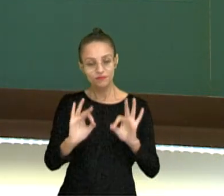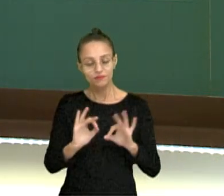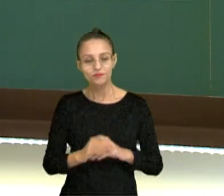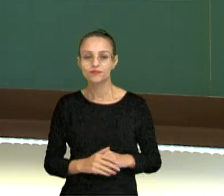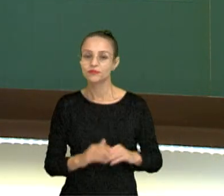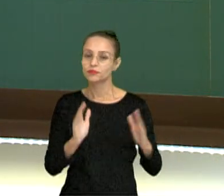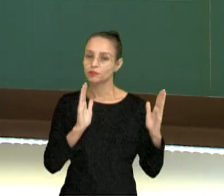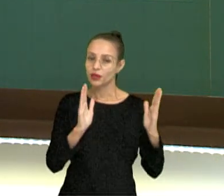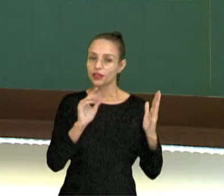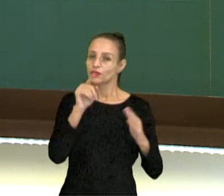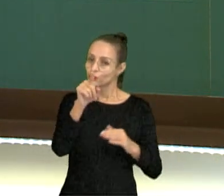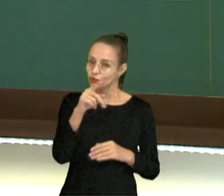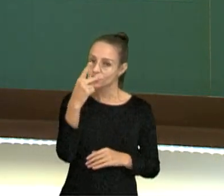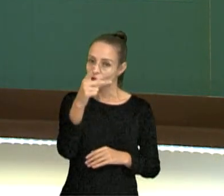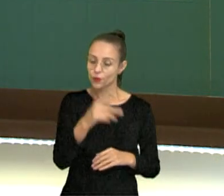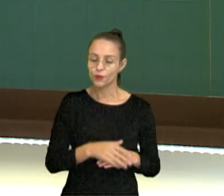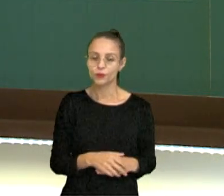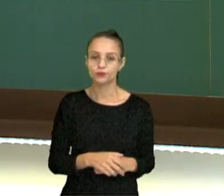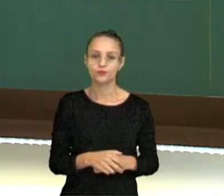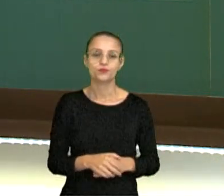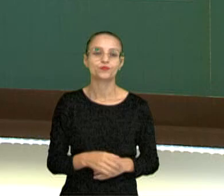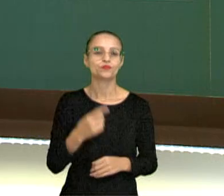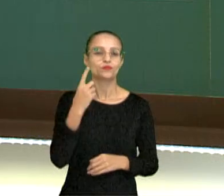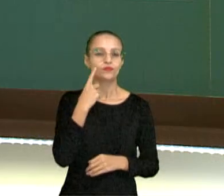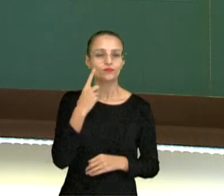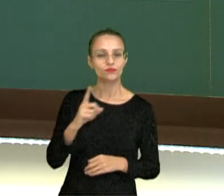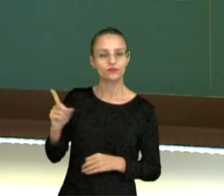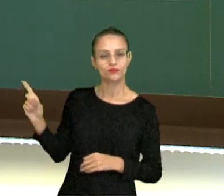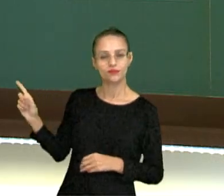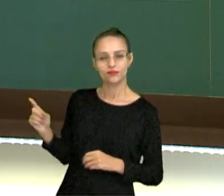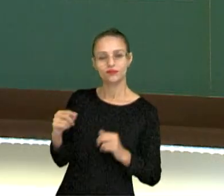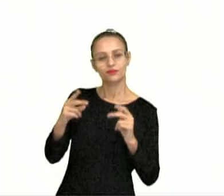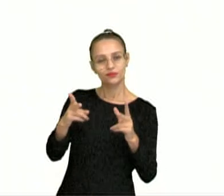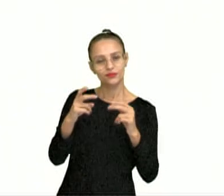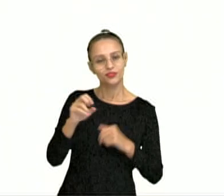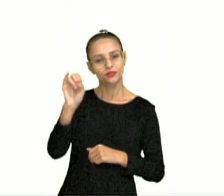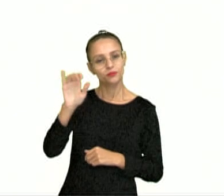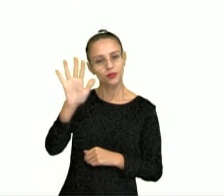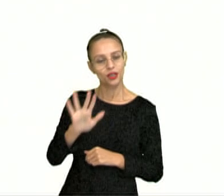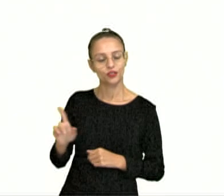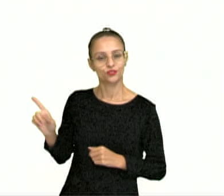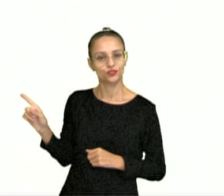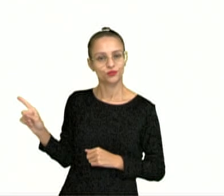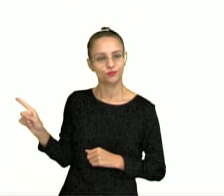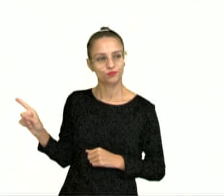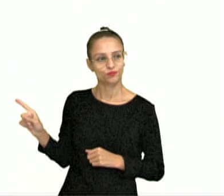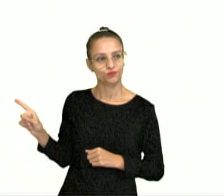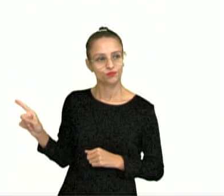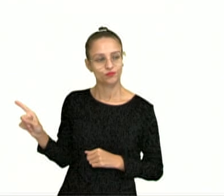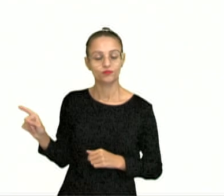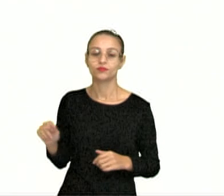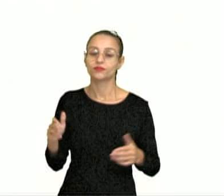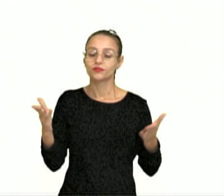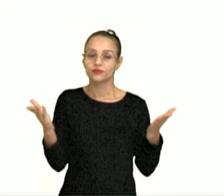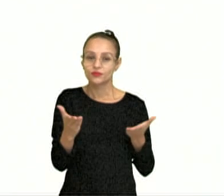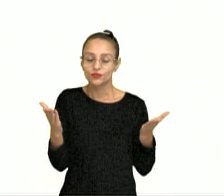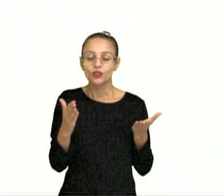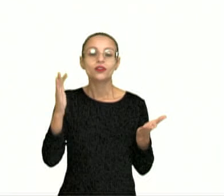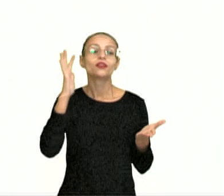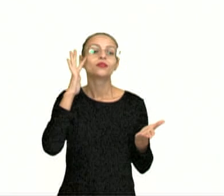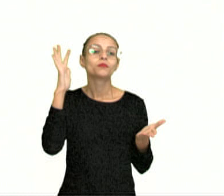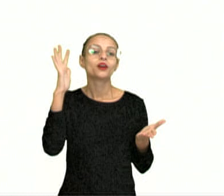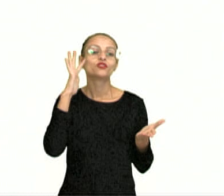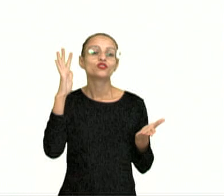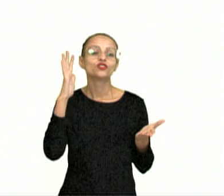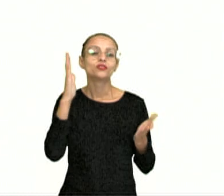o período que você se encontra. Reparem nessa imagem dessa moça. E agora, imaginem